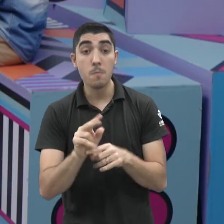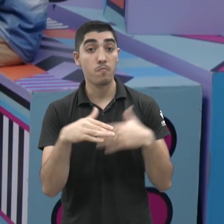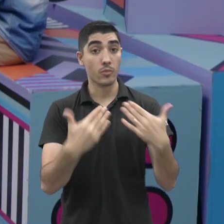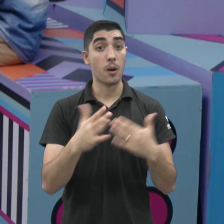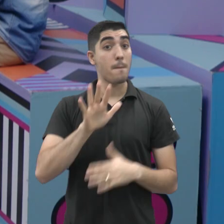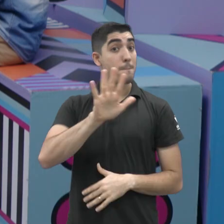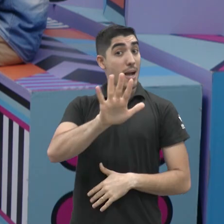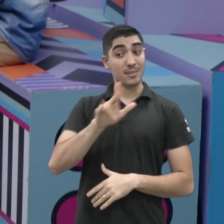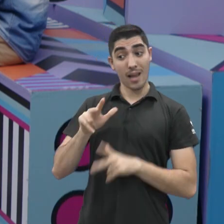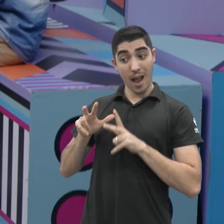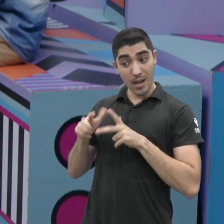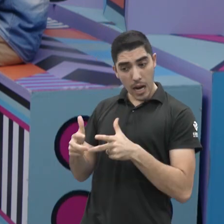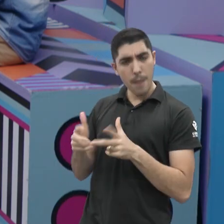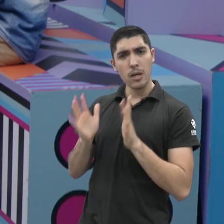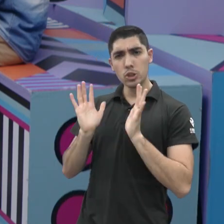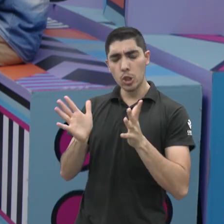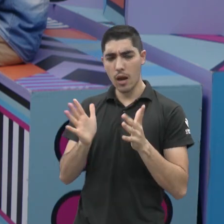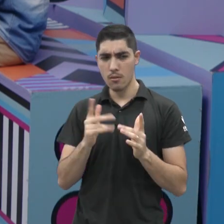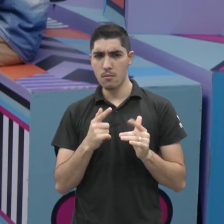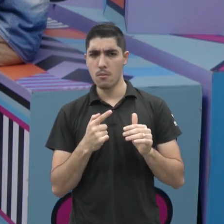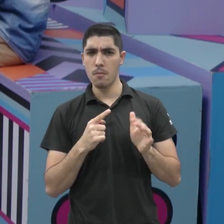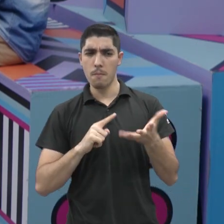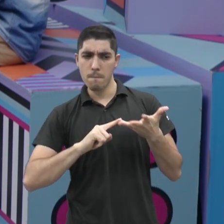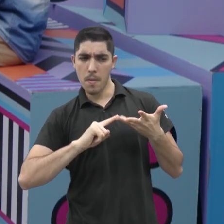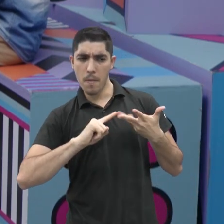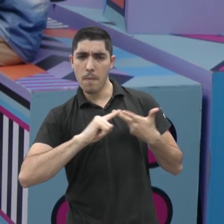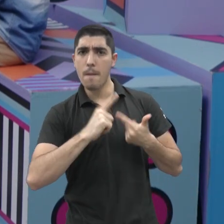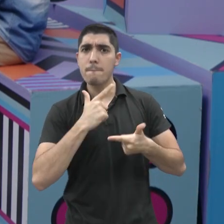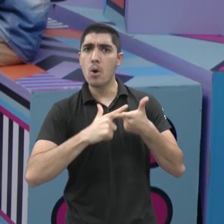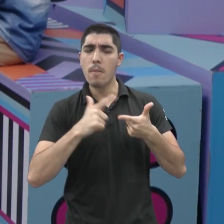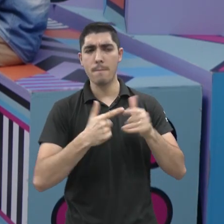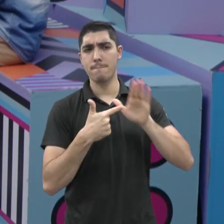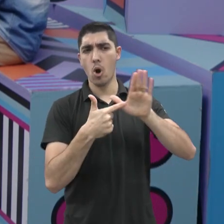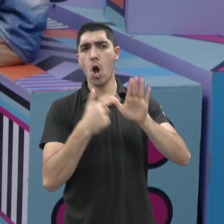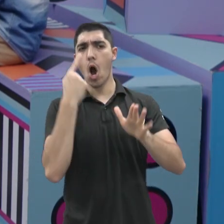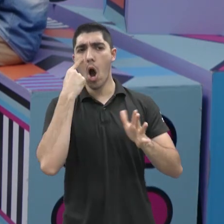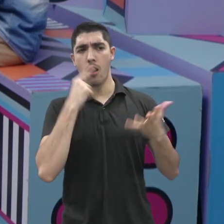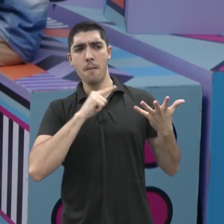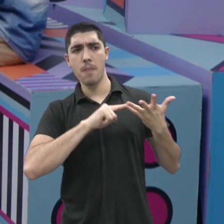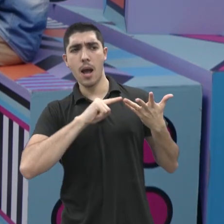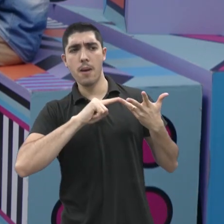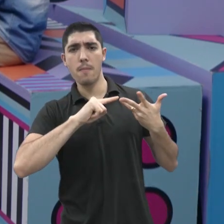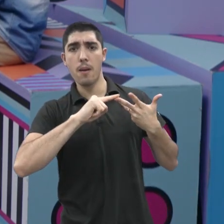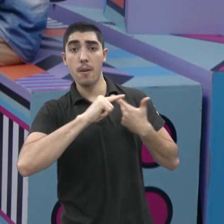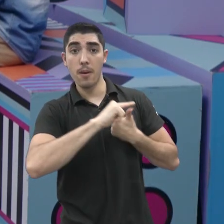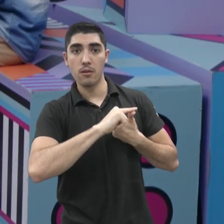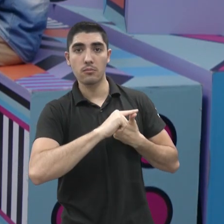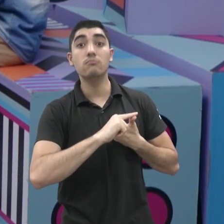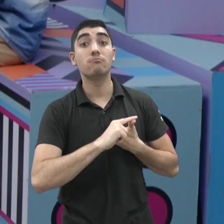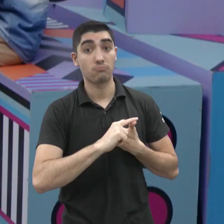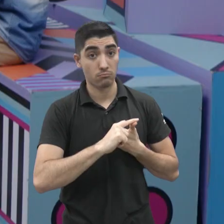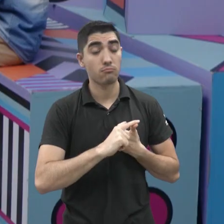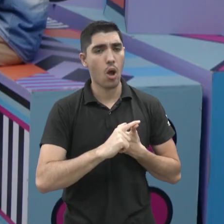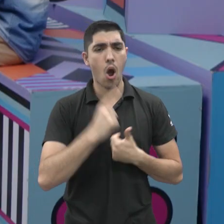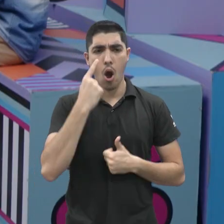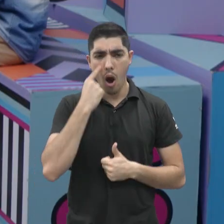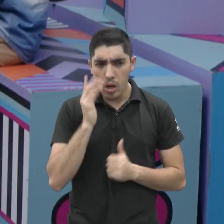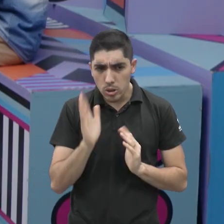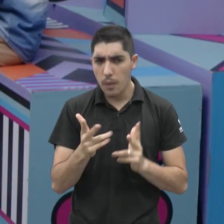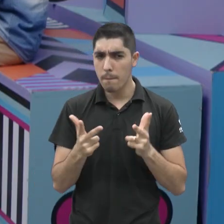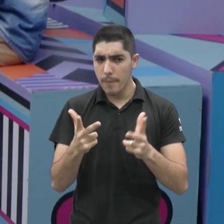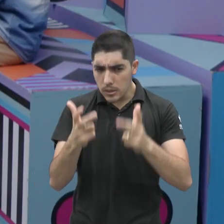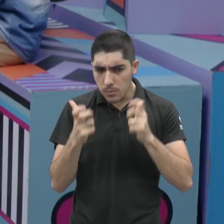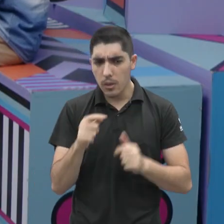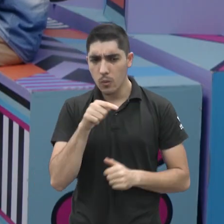que apontou esses problemas, o governo do estado também apontou, ou seja, a Câmara, digamos assim, aqui a gente já percebeu algo que estava